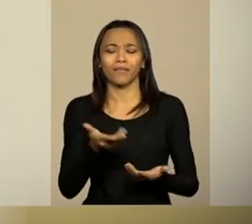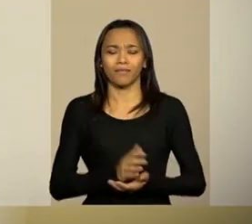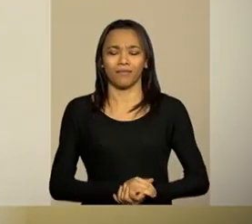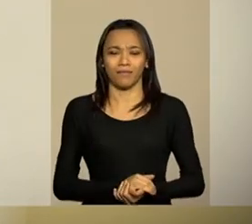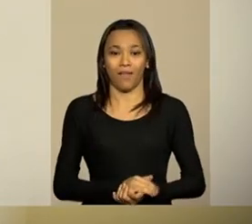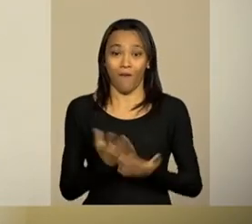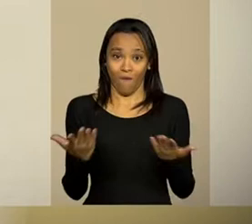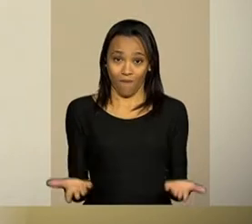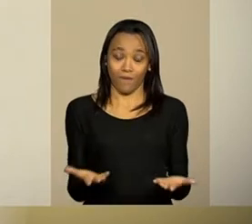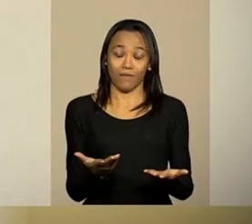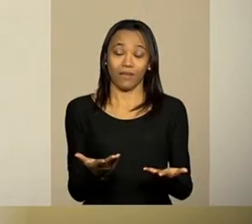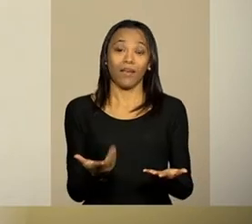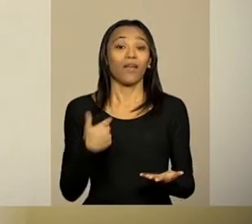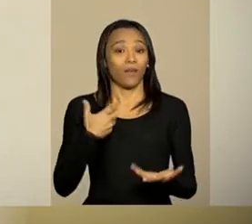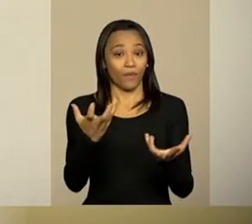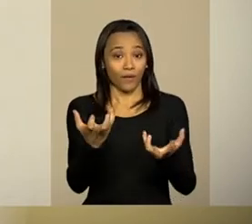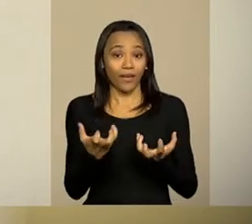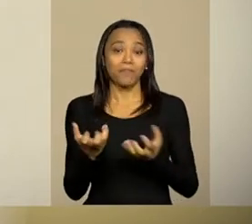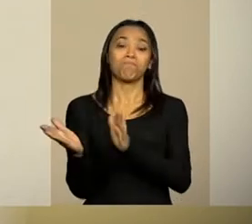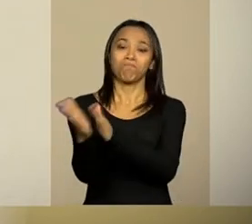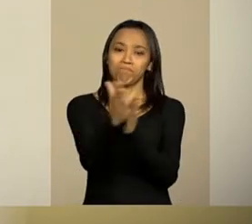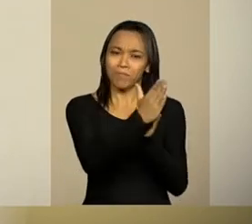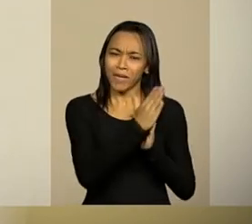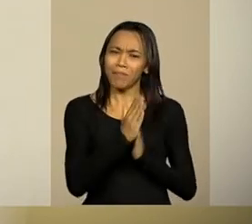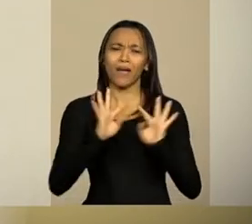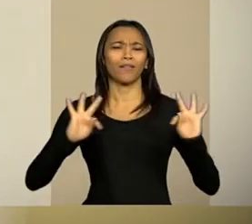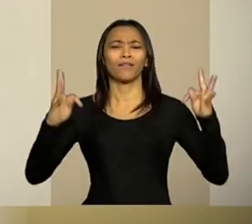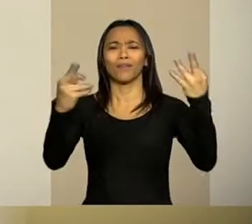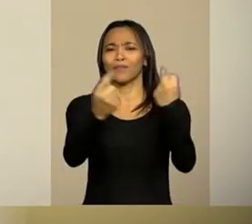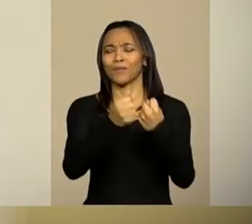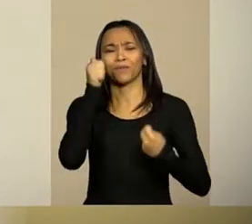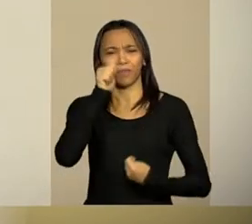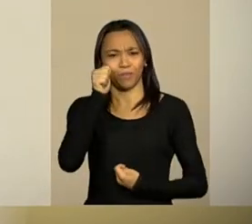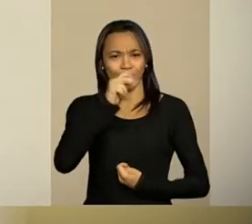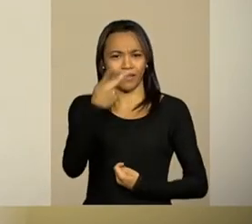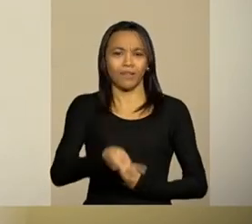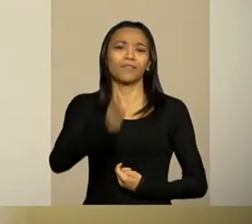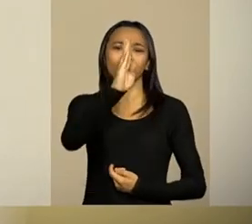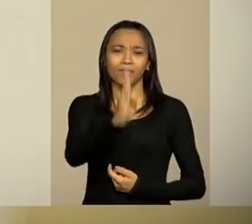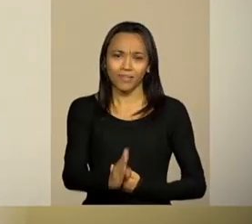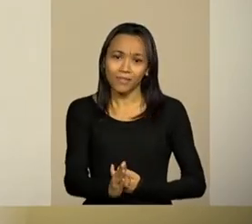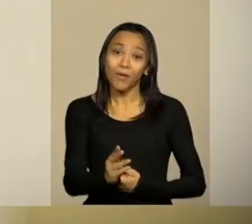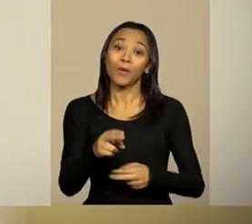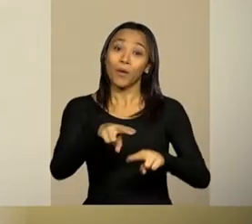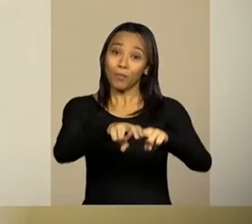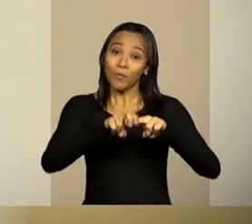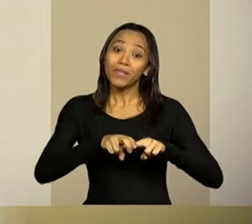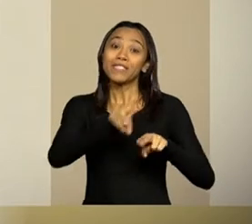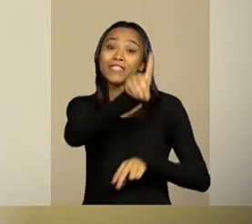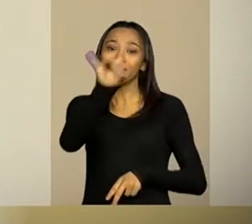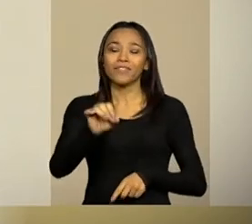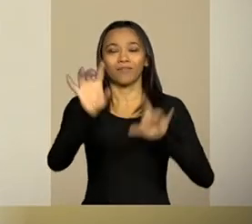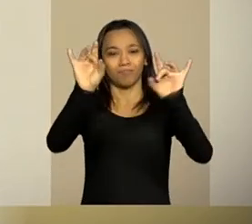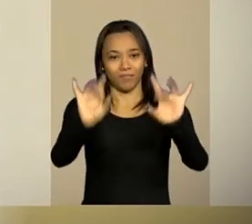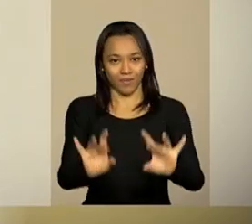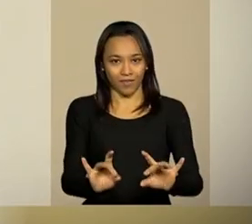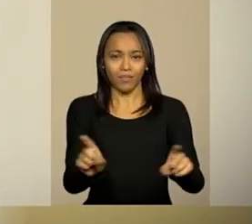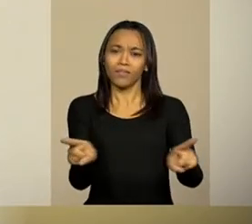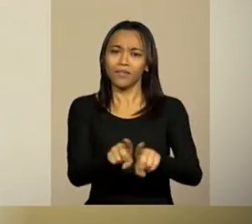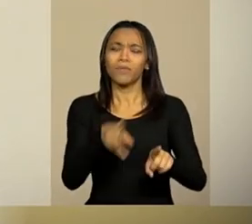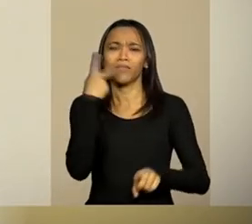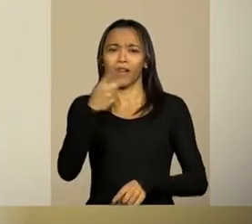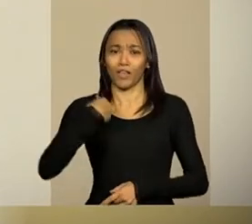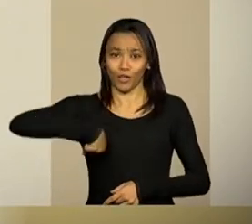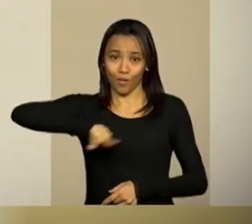olha Luciano Eu quero dar os parabéns a todas as mulheres brasileiras por esse dia tão especial e